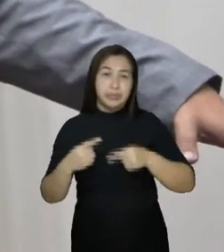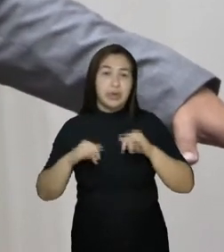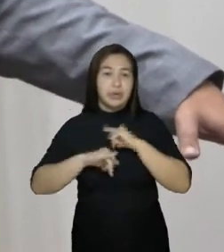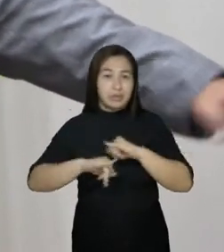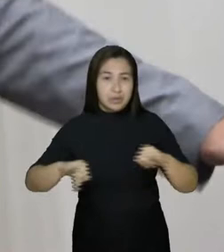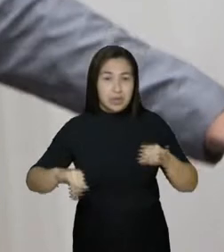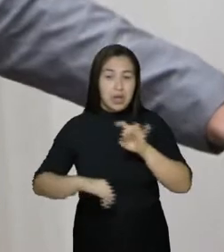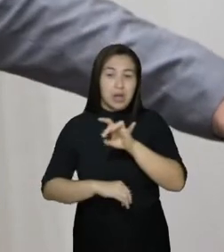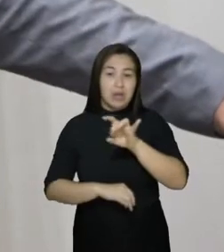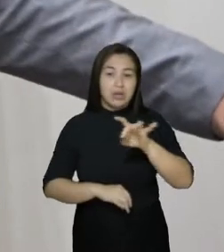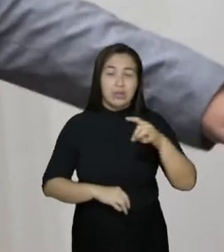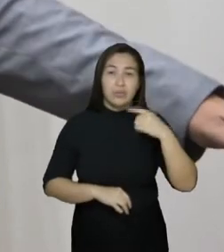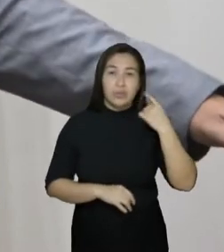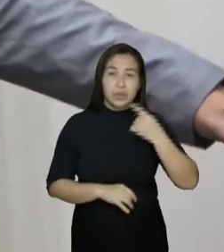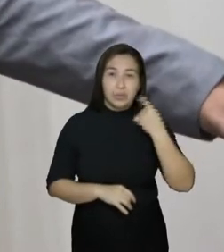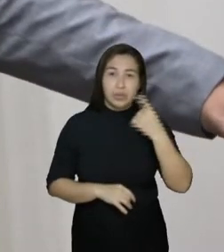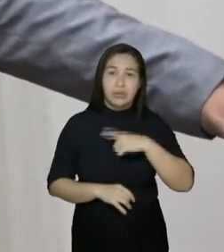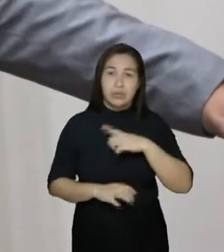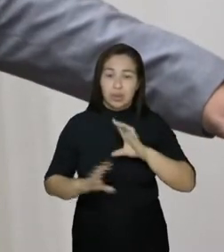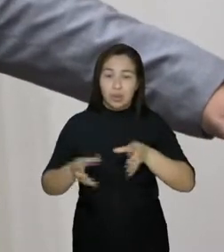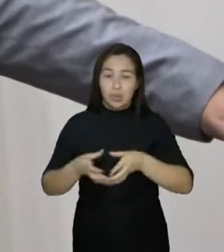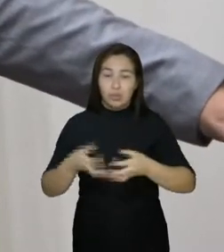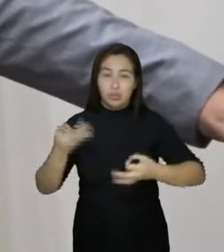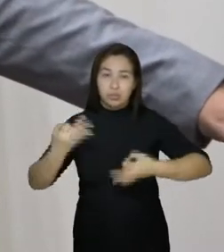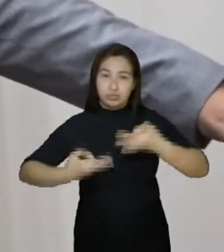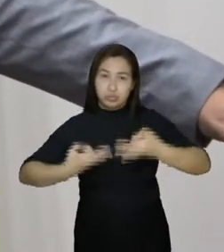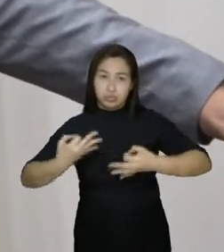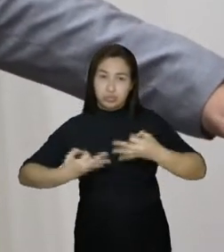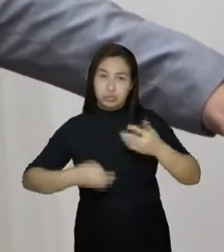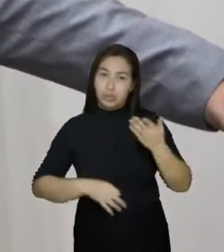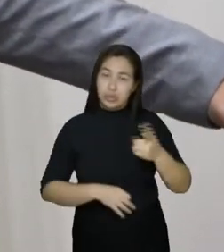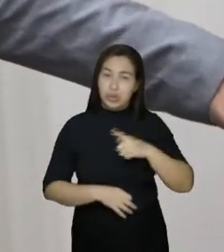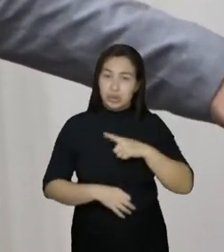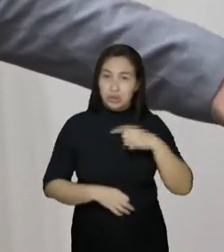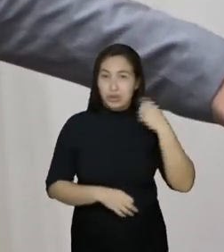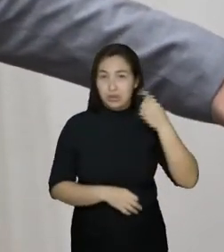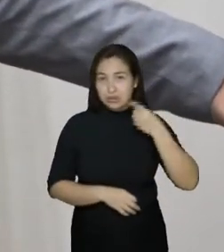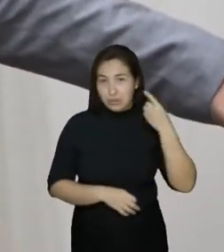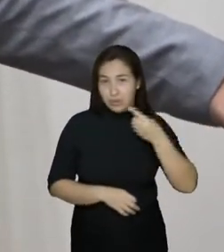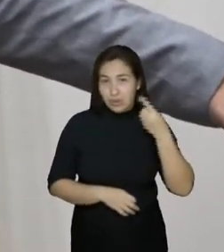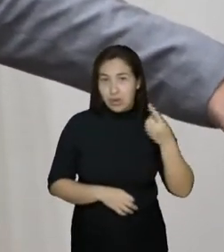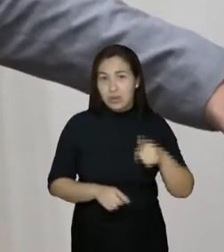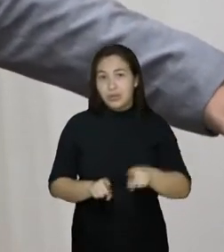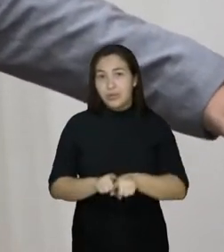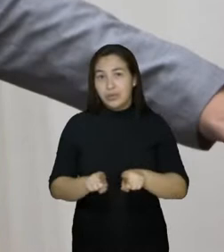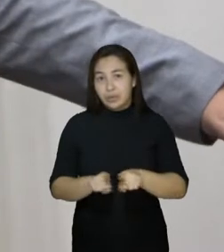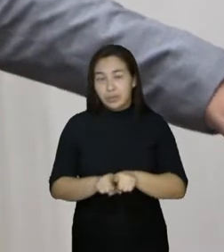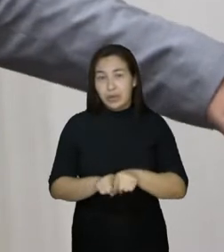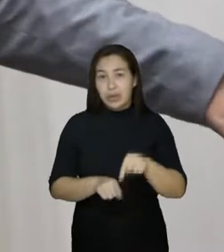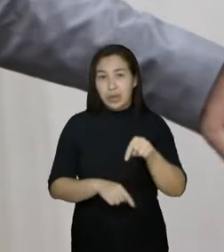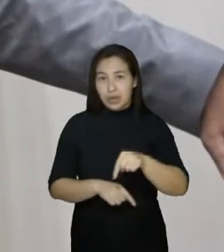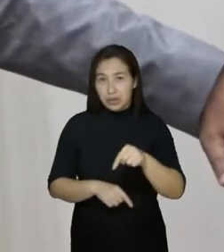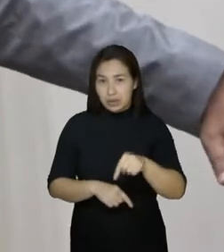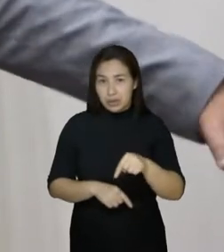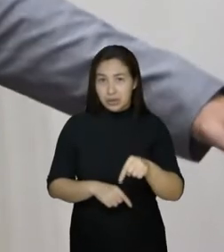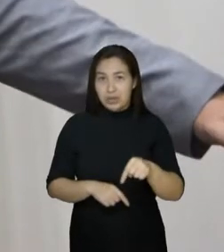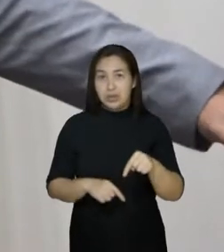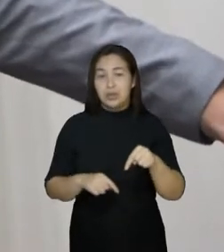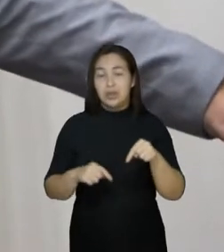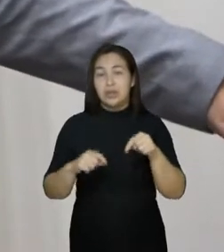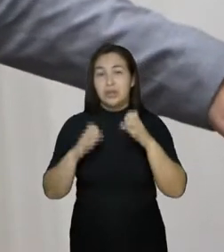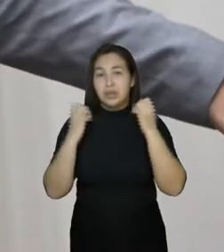dos deputados tem a sua assessoria jurídica, a grande maioria são advogados, tem assessoria jurídica da Casa, teve a imprensa que